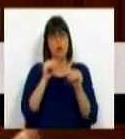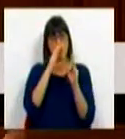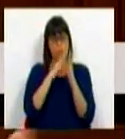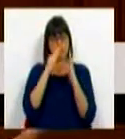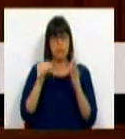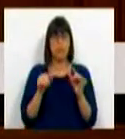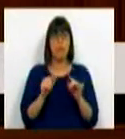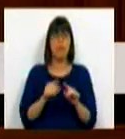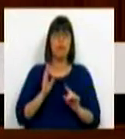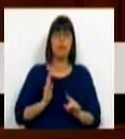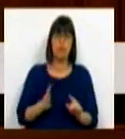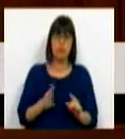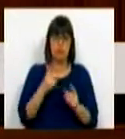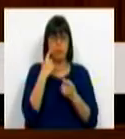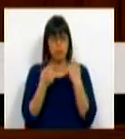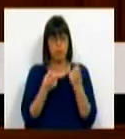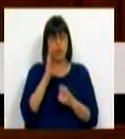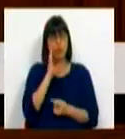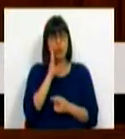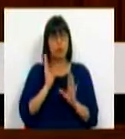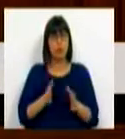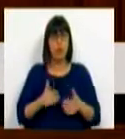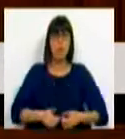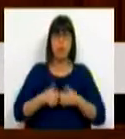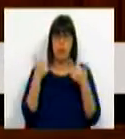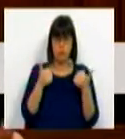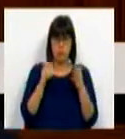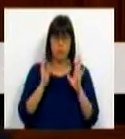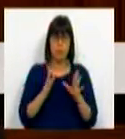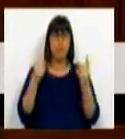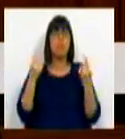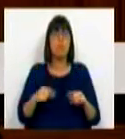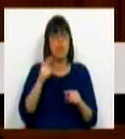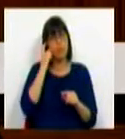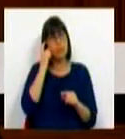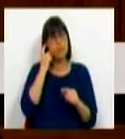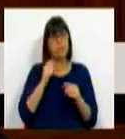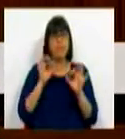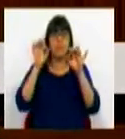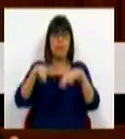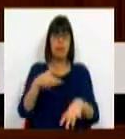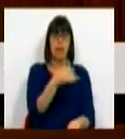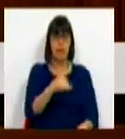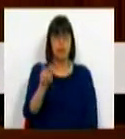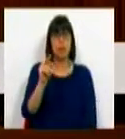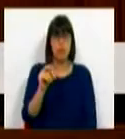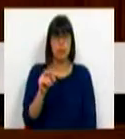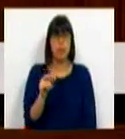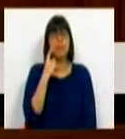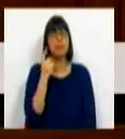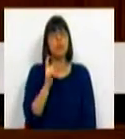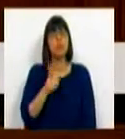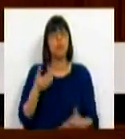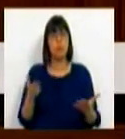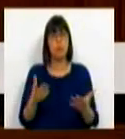de imparidade já revisto e melhorado já só veio a ser fechado em 2013,